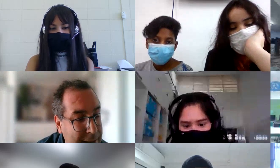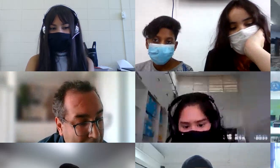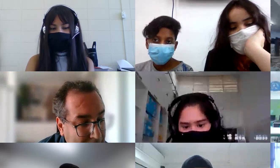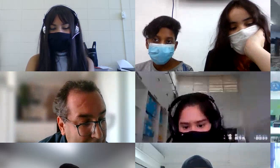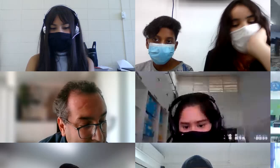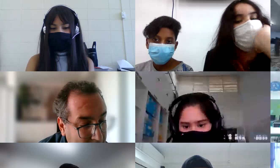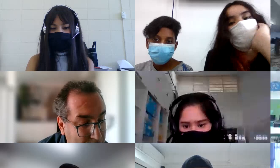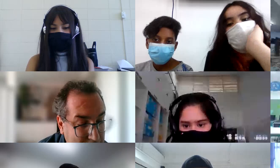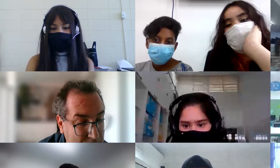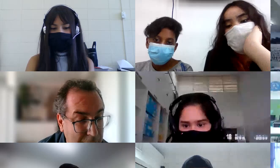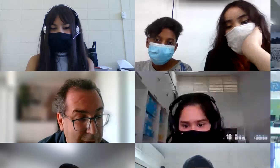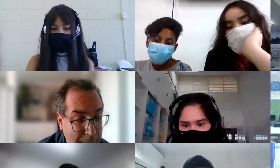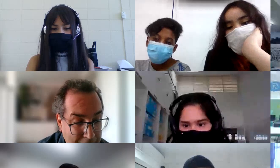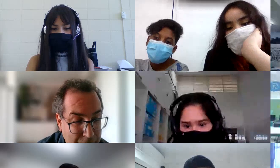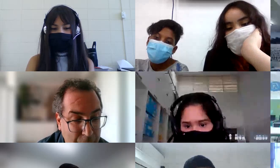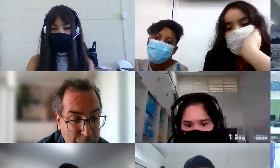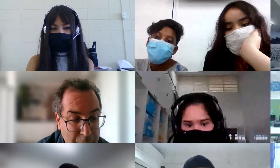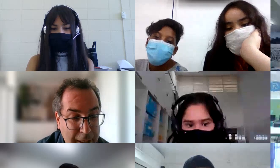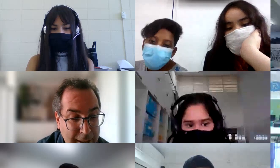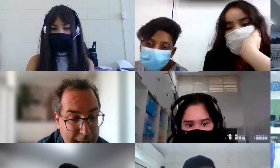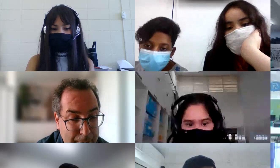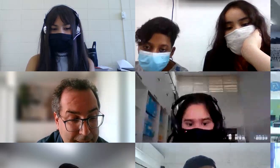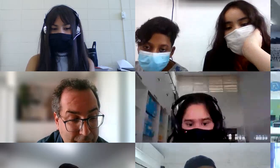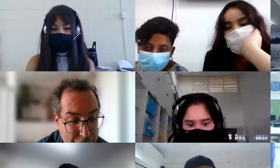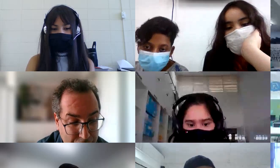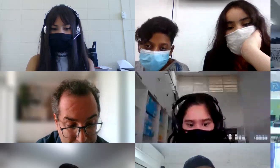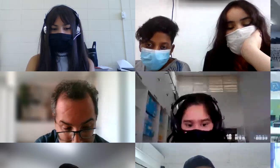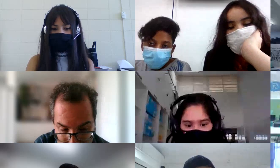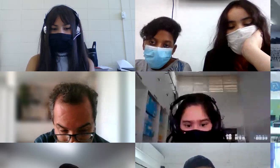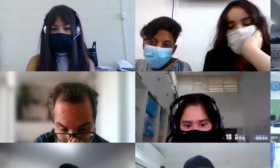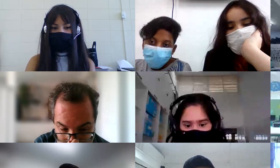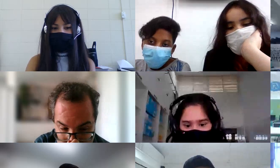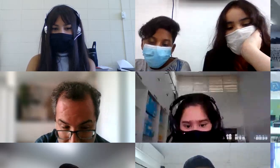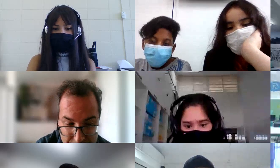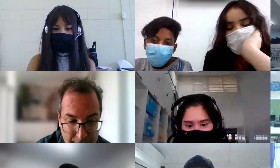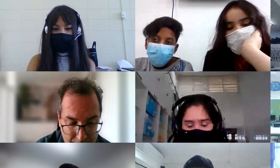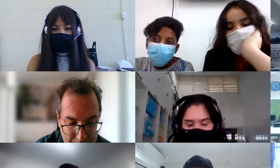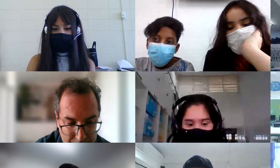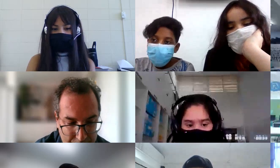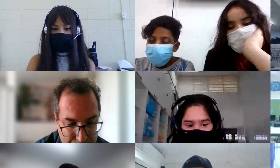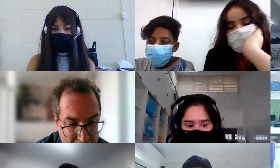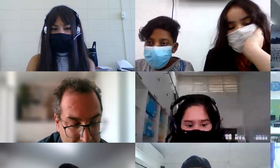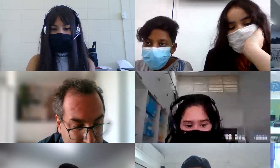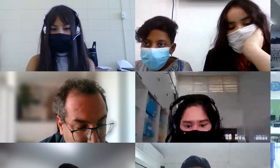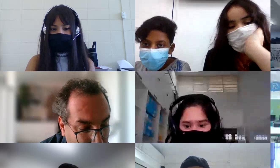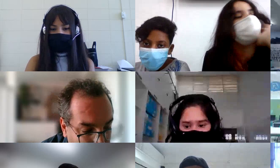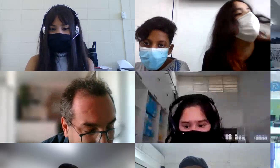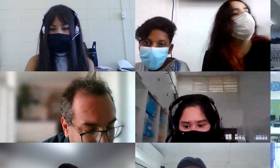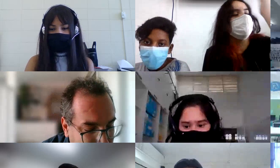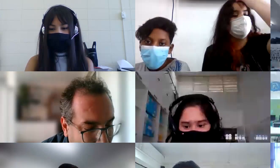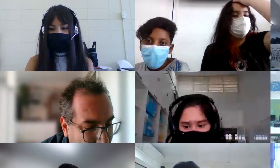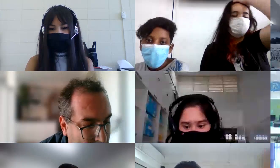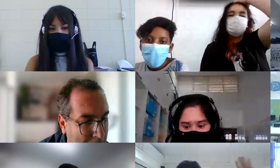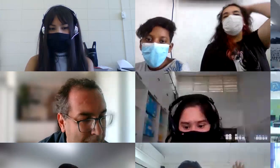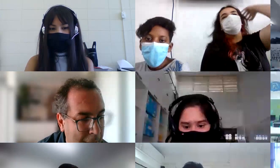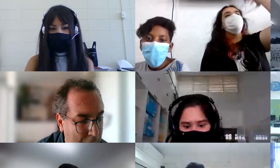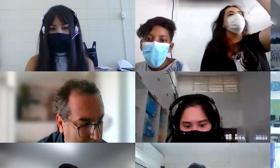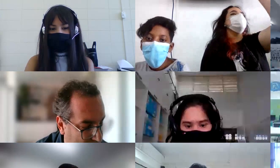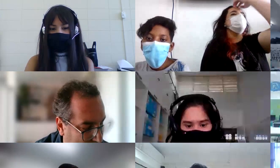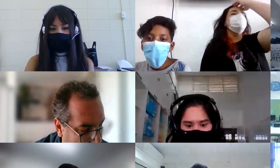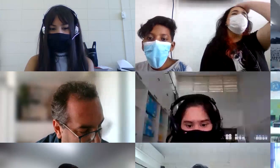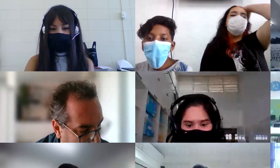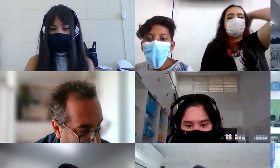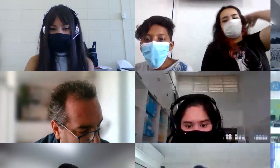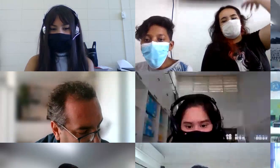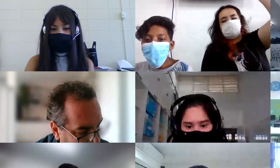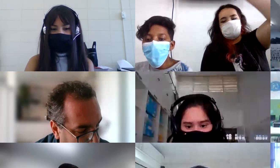meio paralisadas aí, vocês são as que mais ficam durinhas aí para assistir, vocês são as mais firmes de todas. Valeu ou era melhor